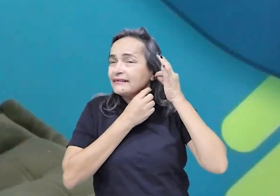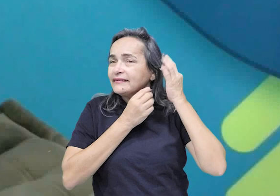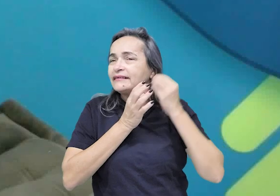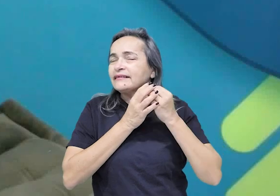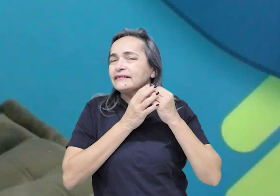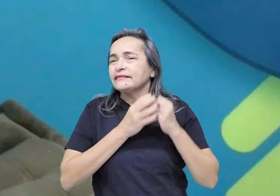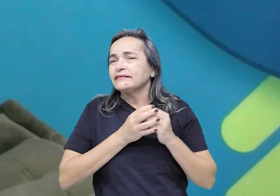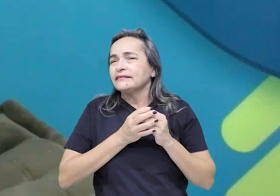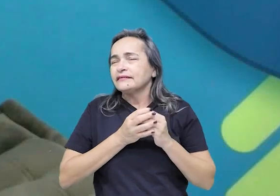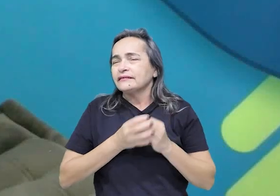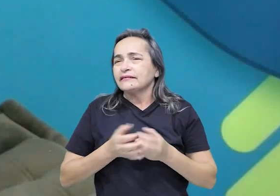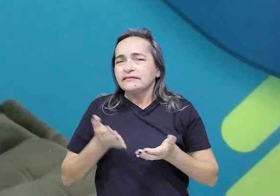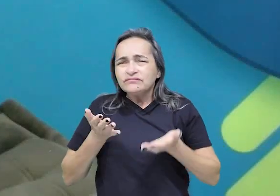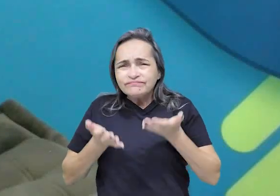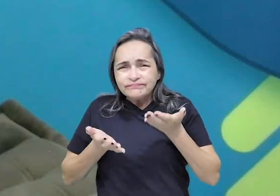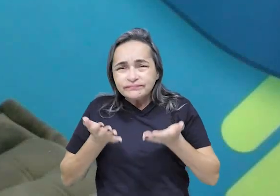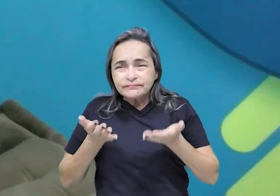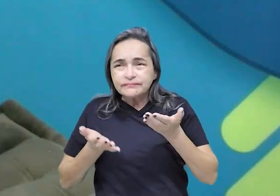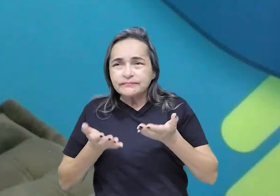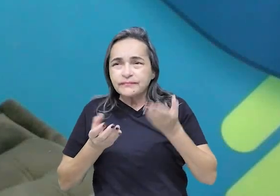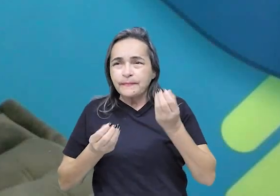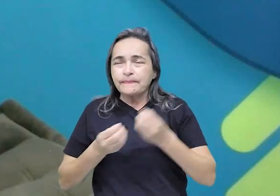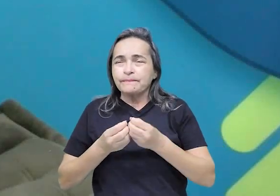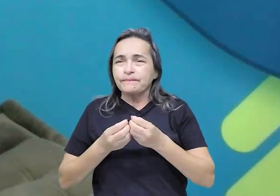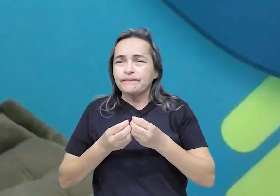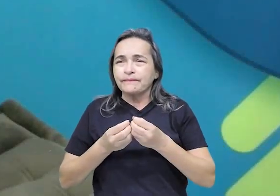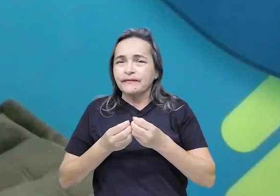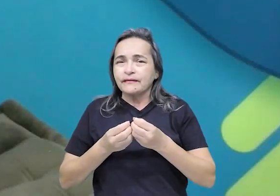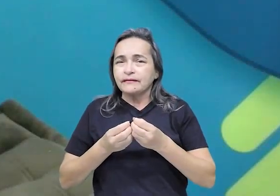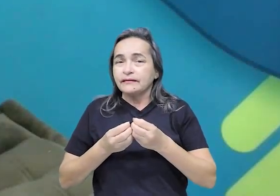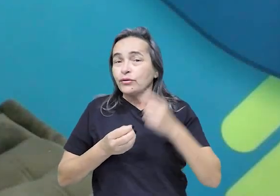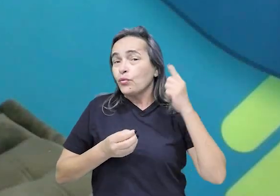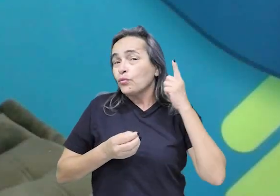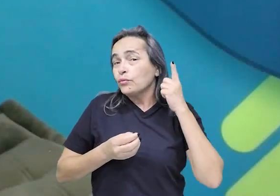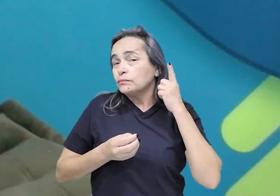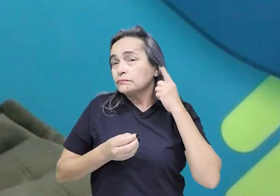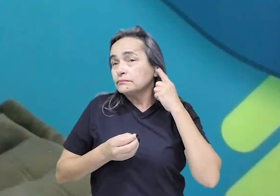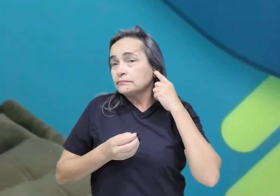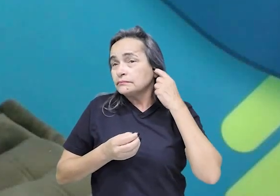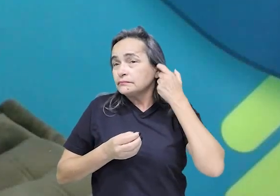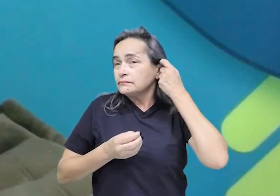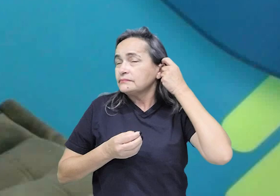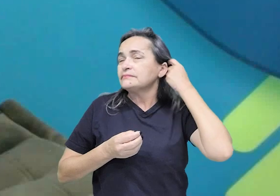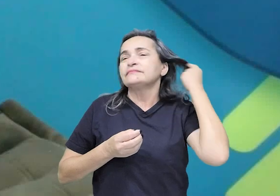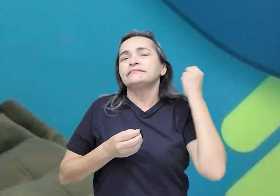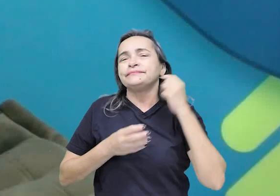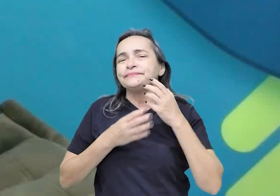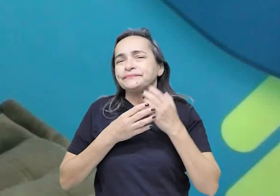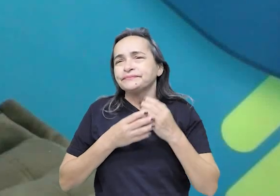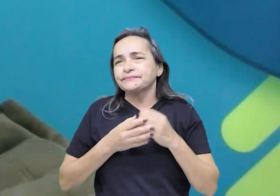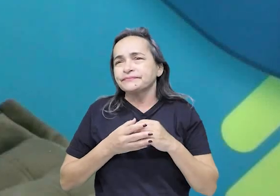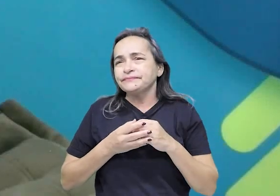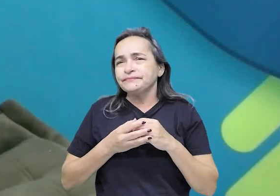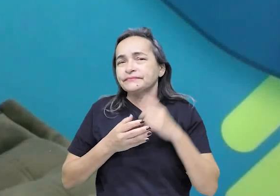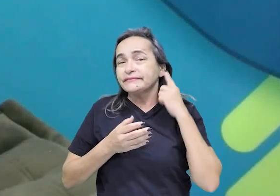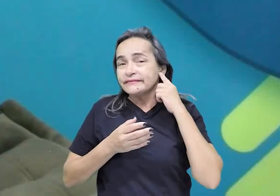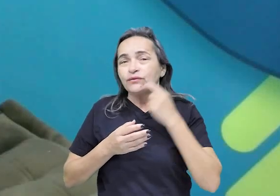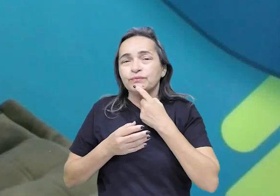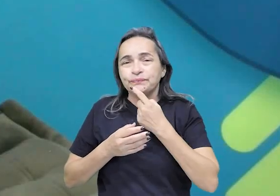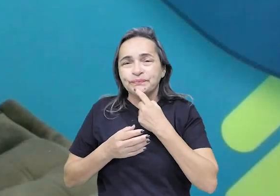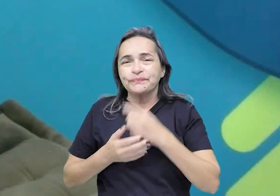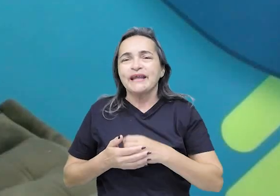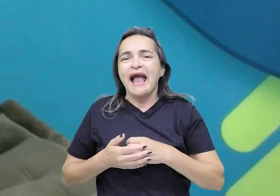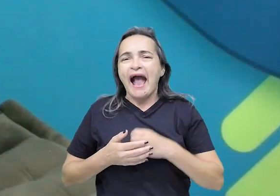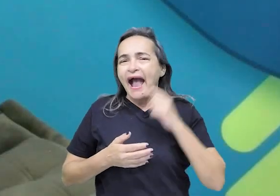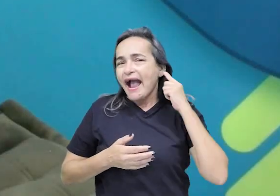ficando mais densa e ela é expelida naturalmente pelo nosso processo de mastigação. Então, quando eu